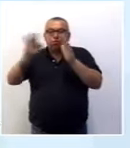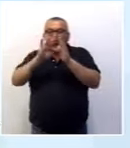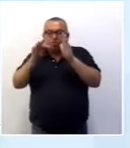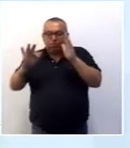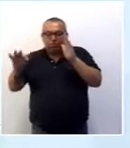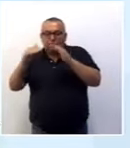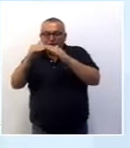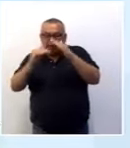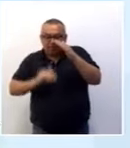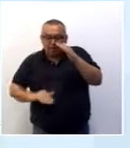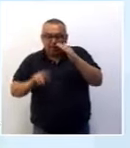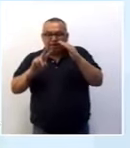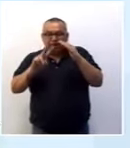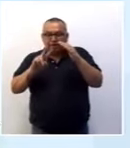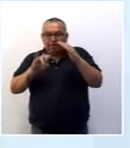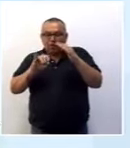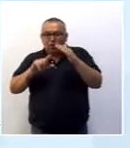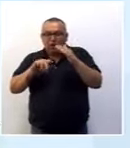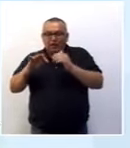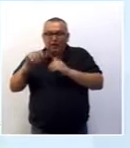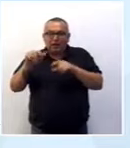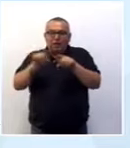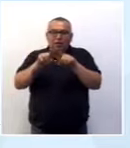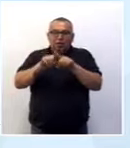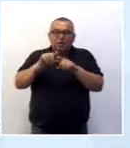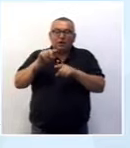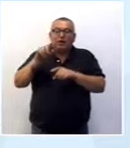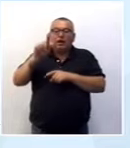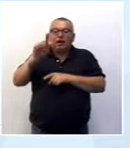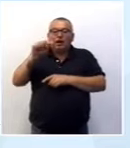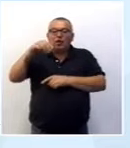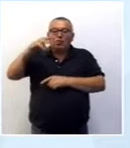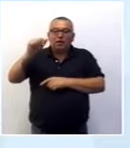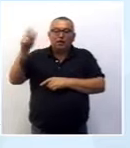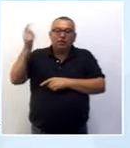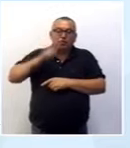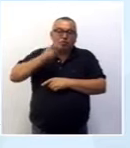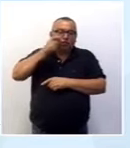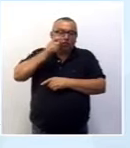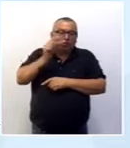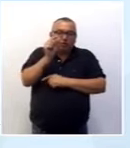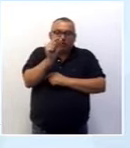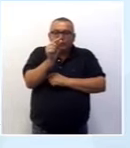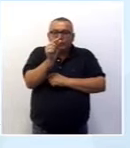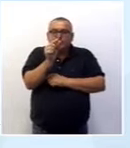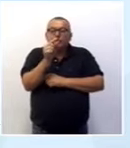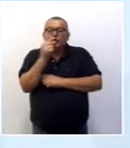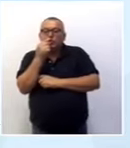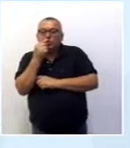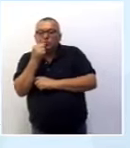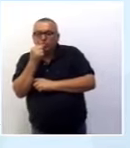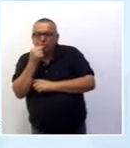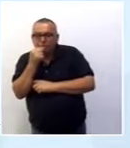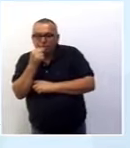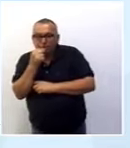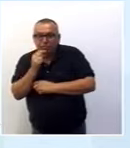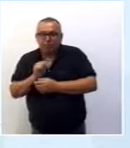né? O ultravioleta, o raio-x e o raio gama. A gente só consegue enxergar essa pequena porção aí do